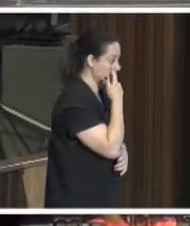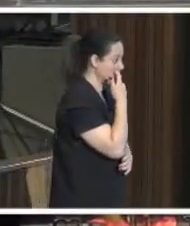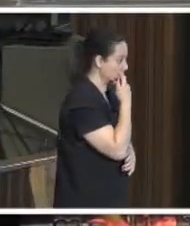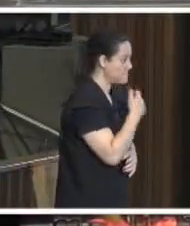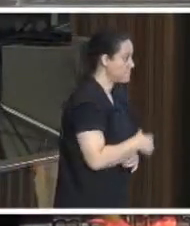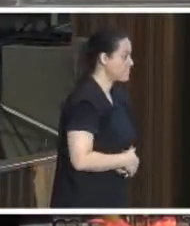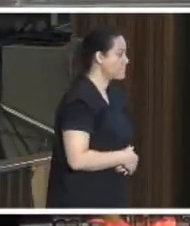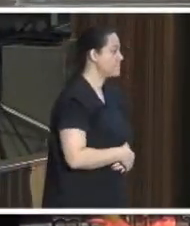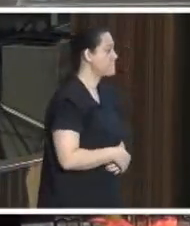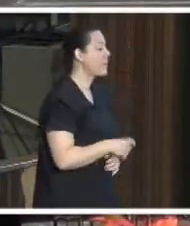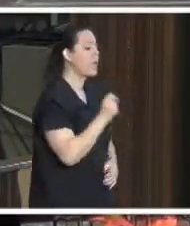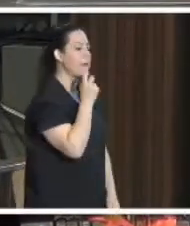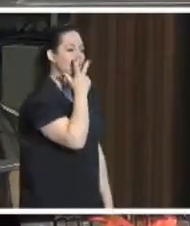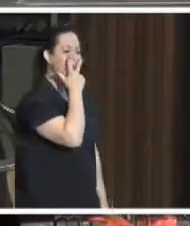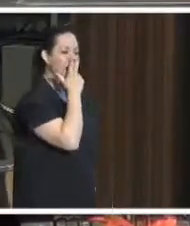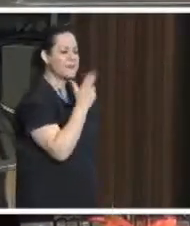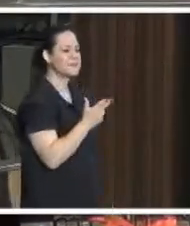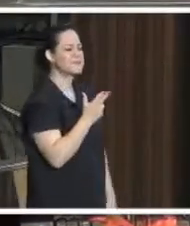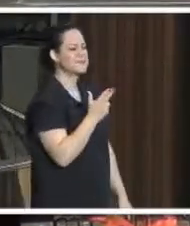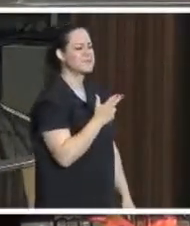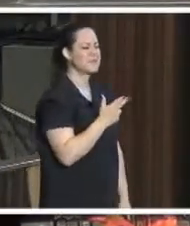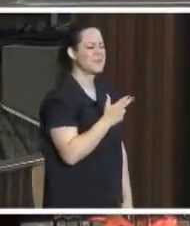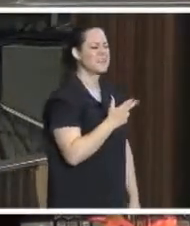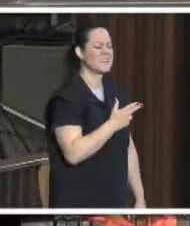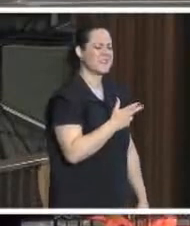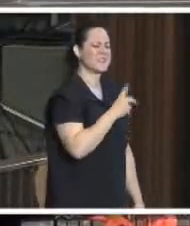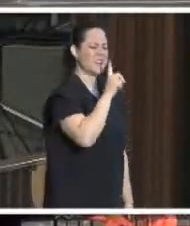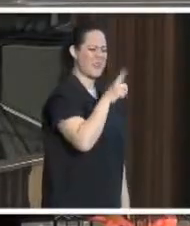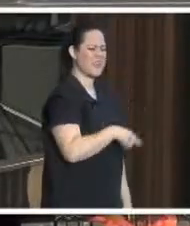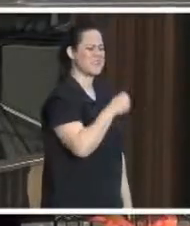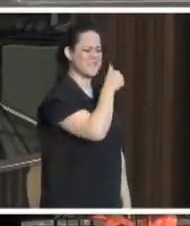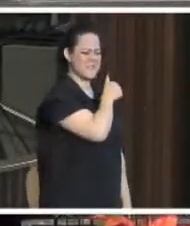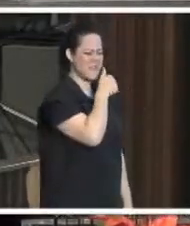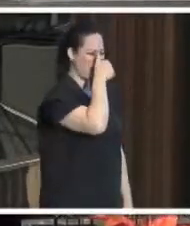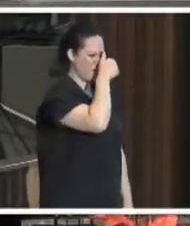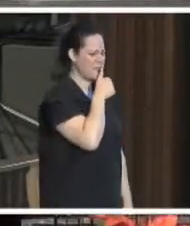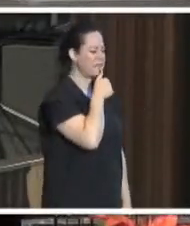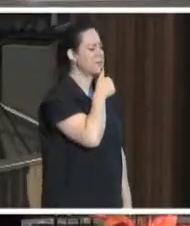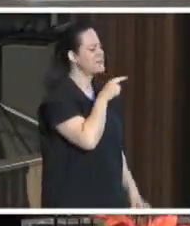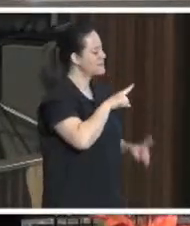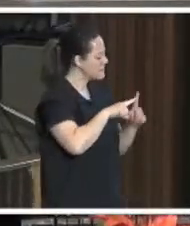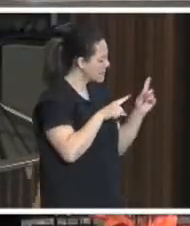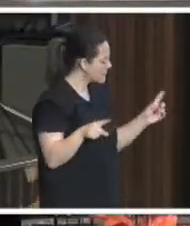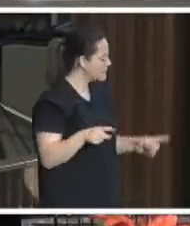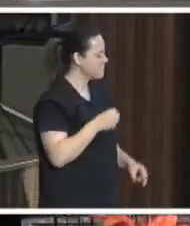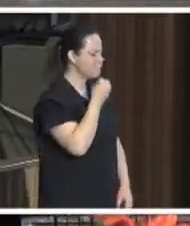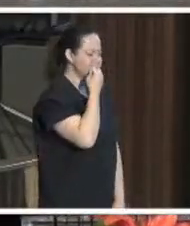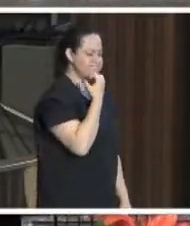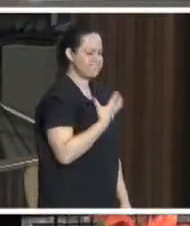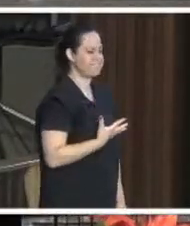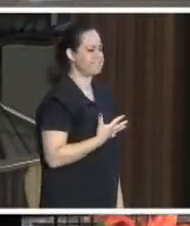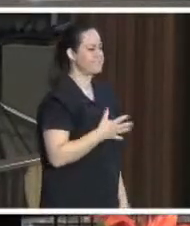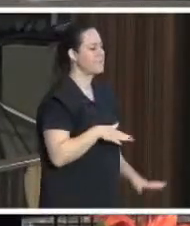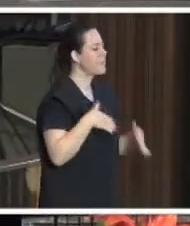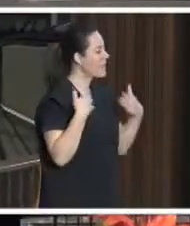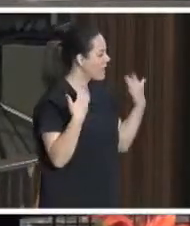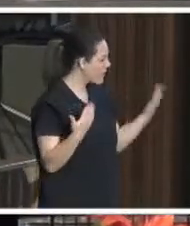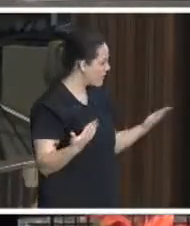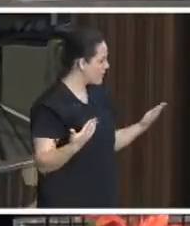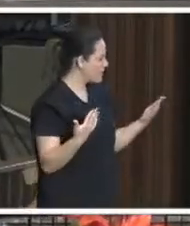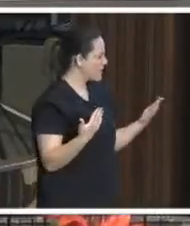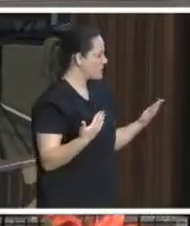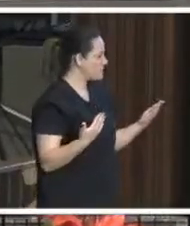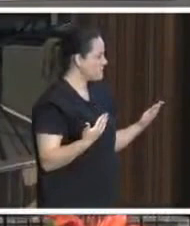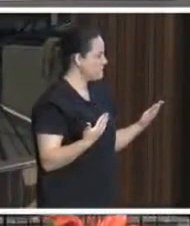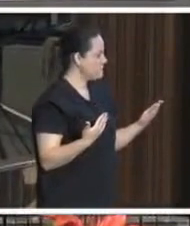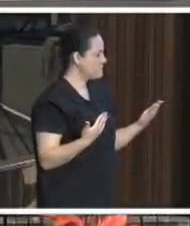Ainda que parecesse sacrificial, valeria a pena. E quando eles chegam